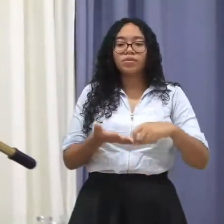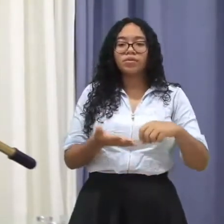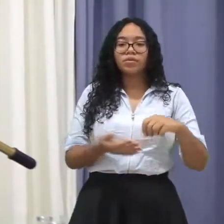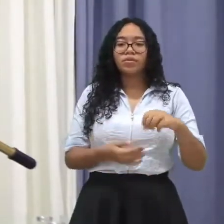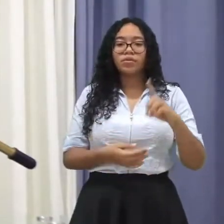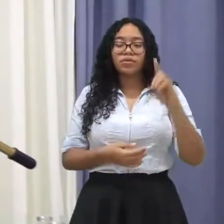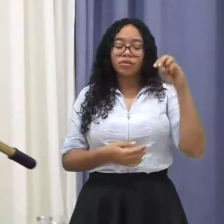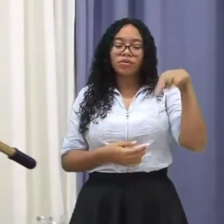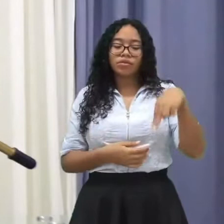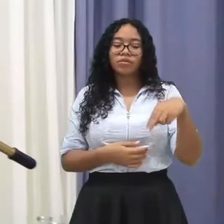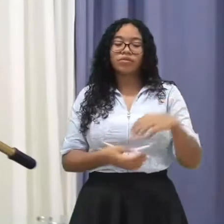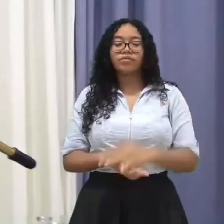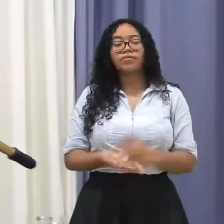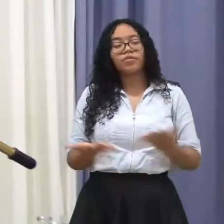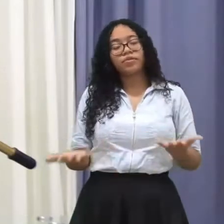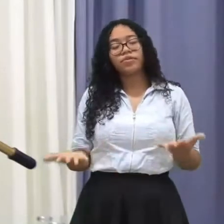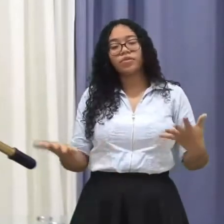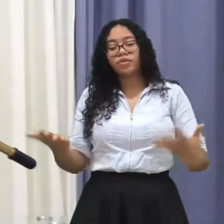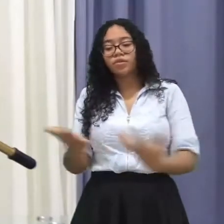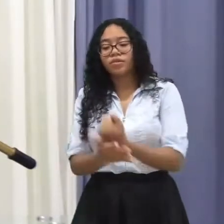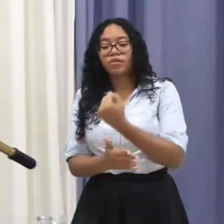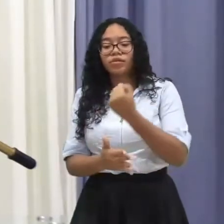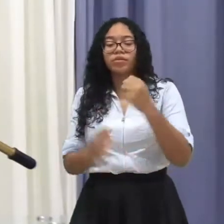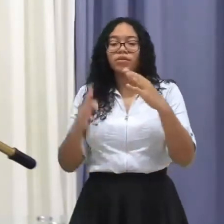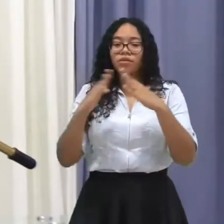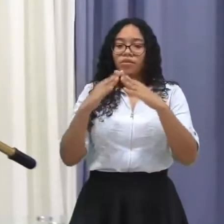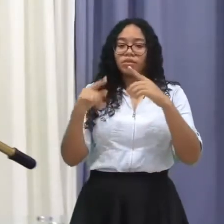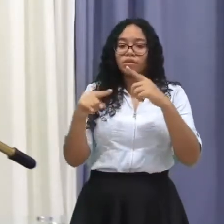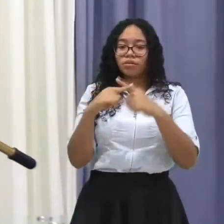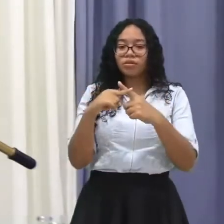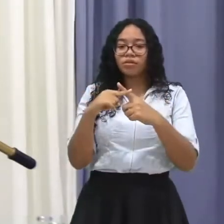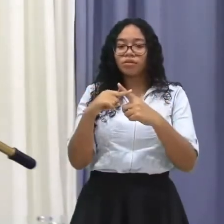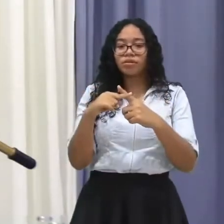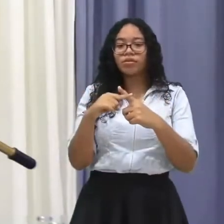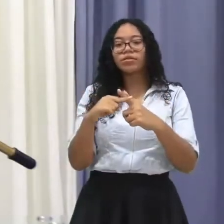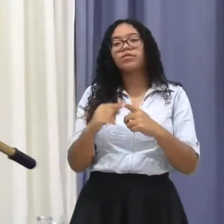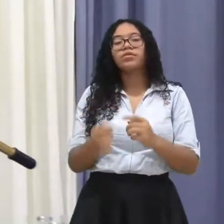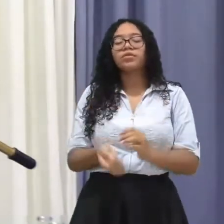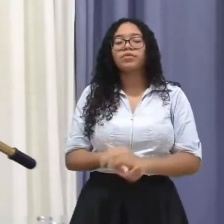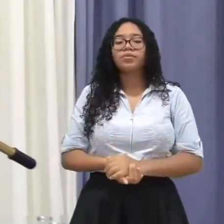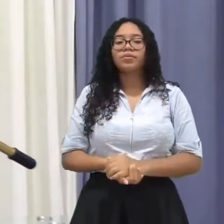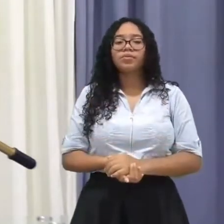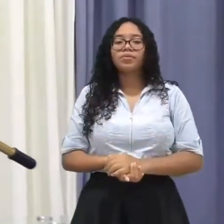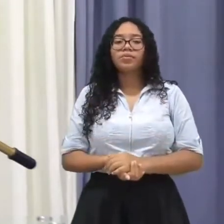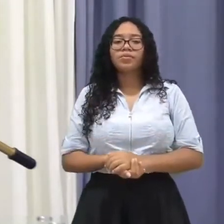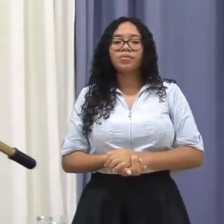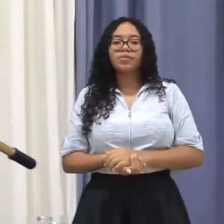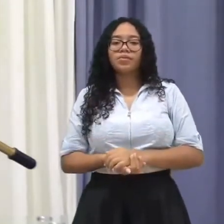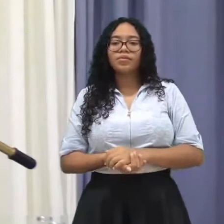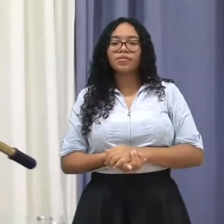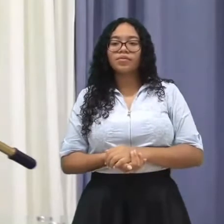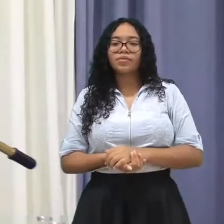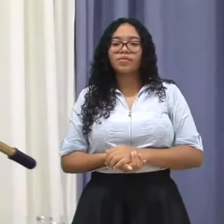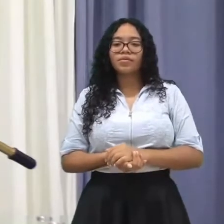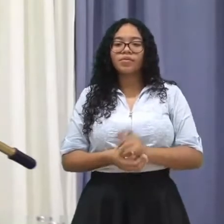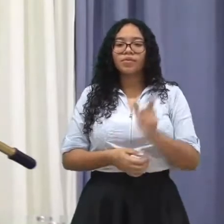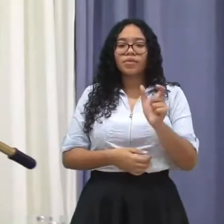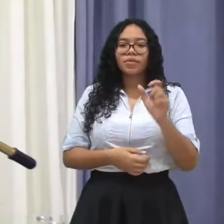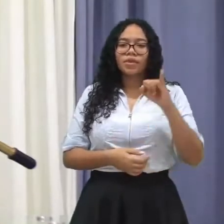igreja, ele é iminente, tá certo? A palavra iminente, conforme o